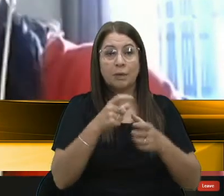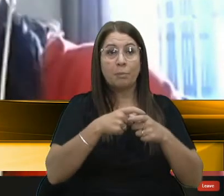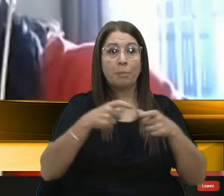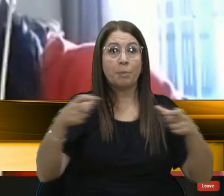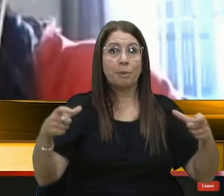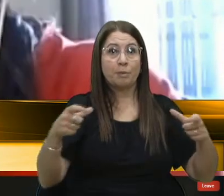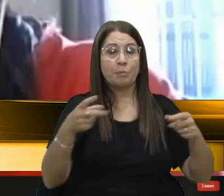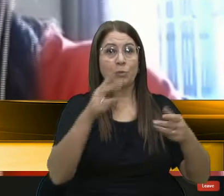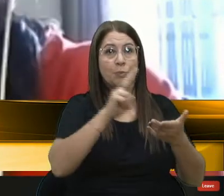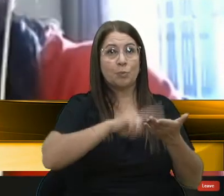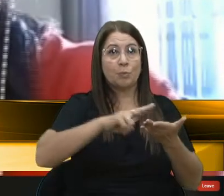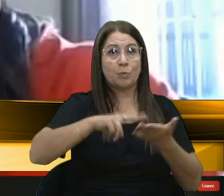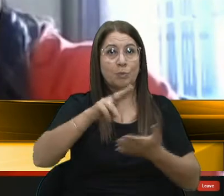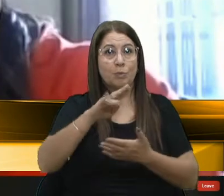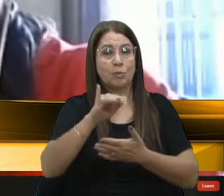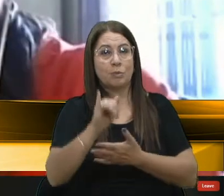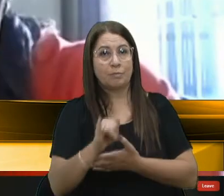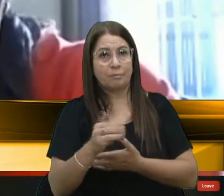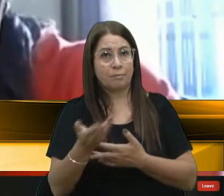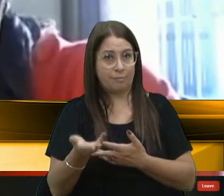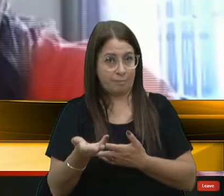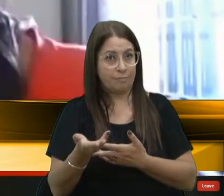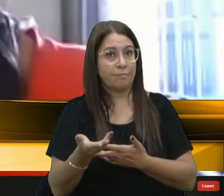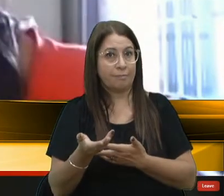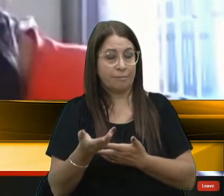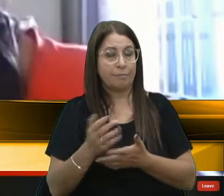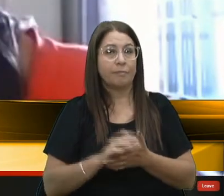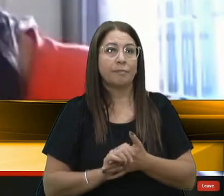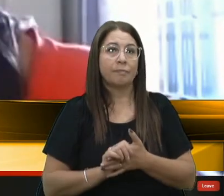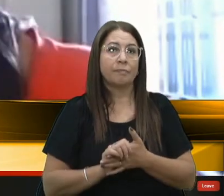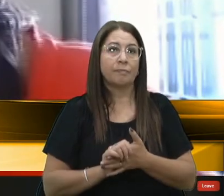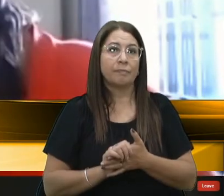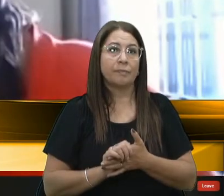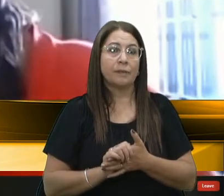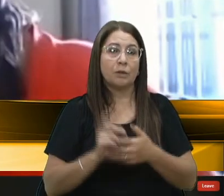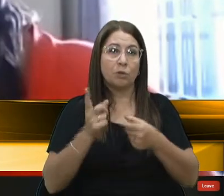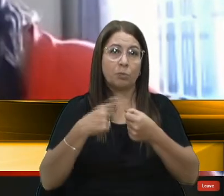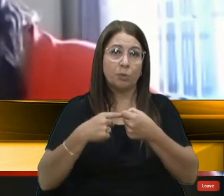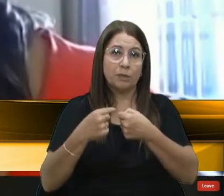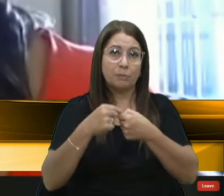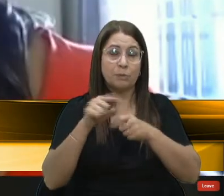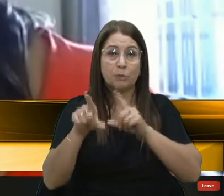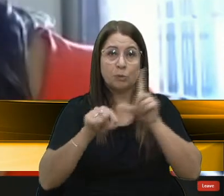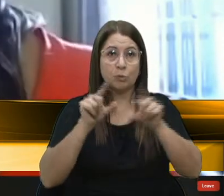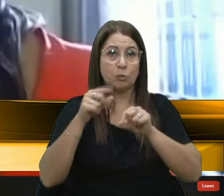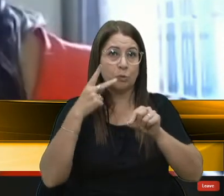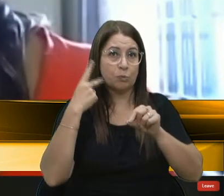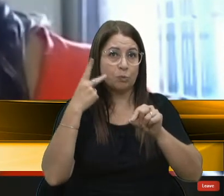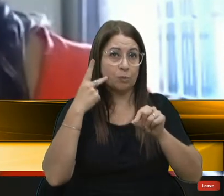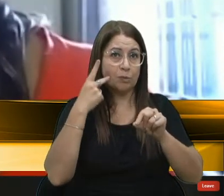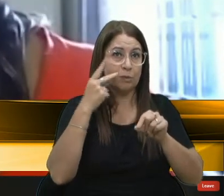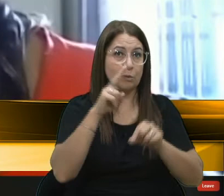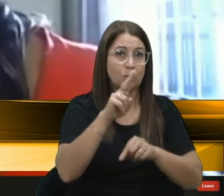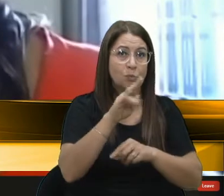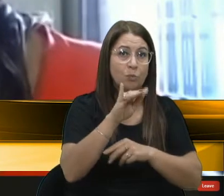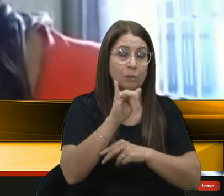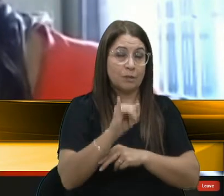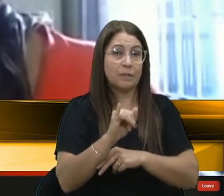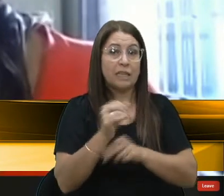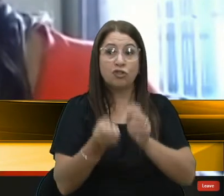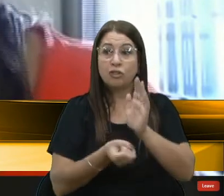muito em leito de UTI. Então, o município escolheu essa política de leito de UTI, de